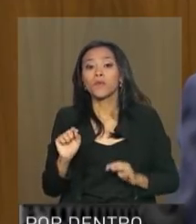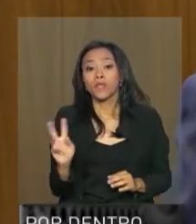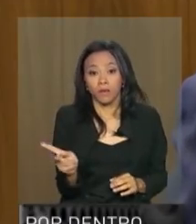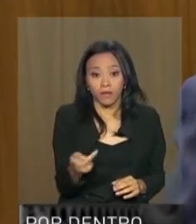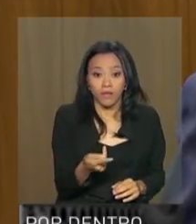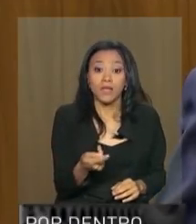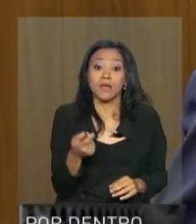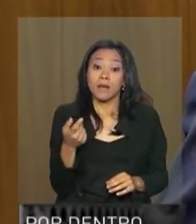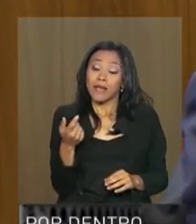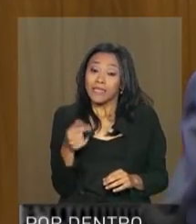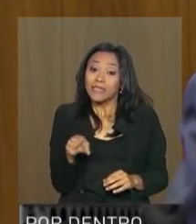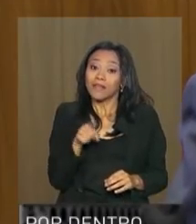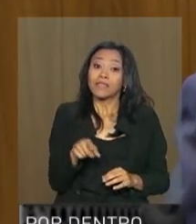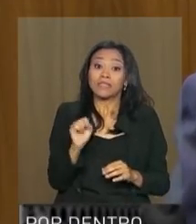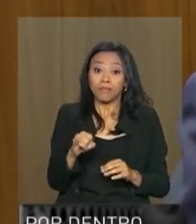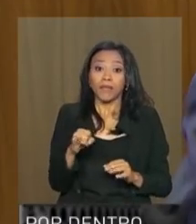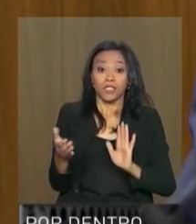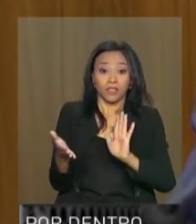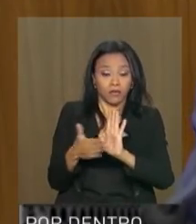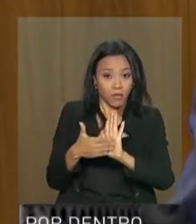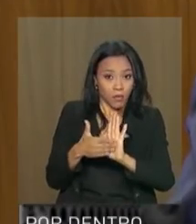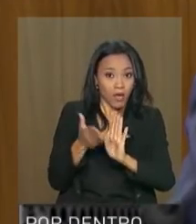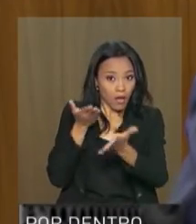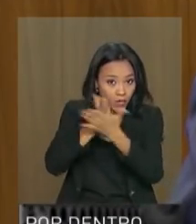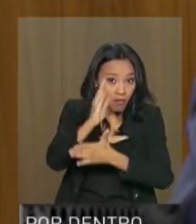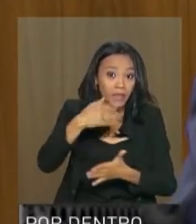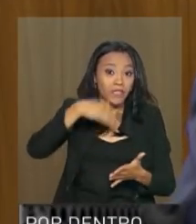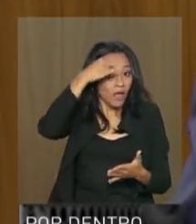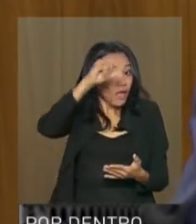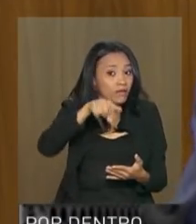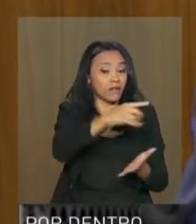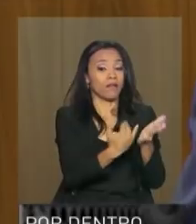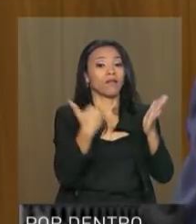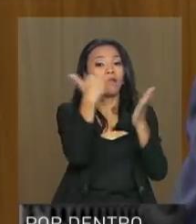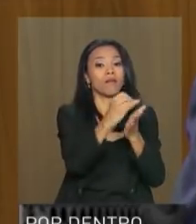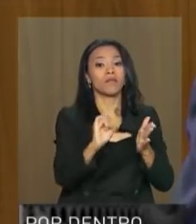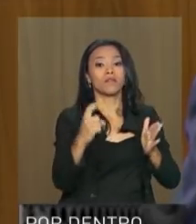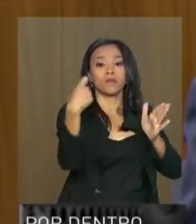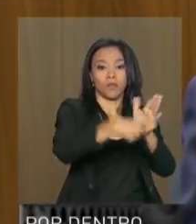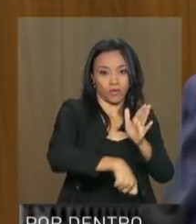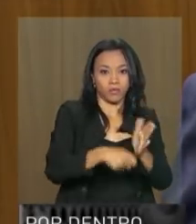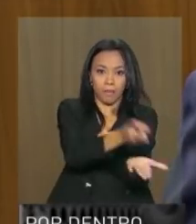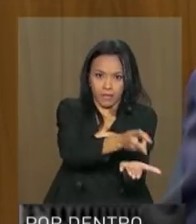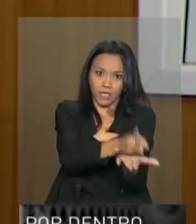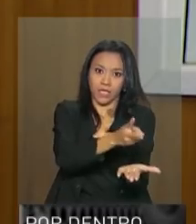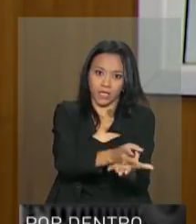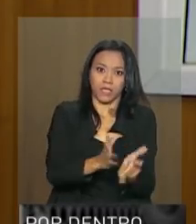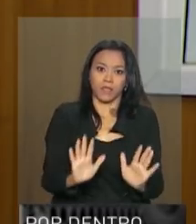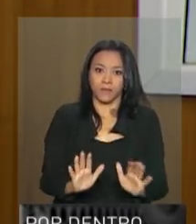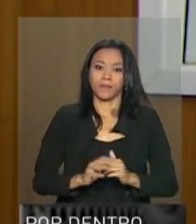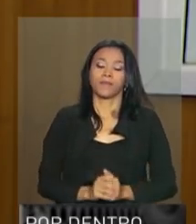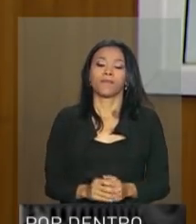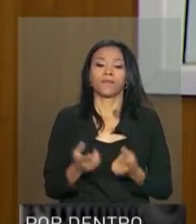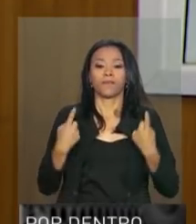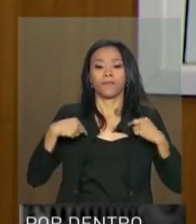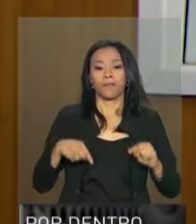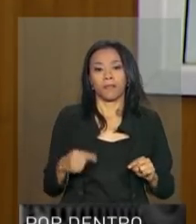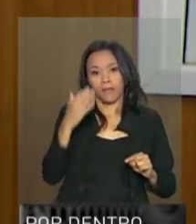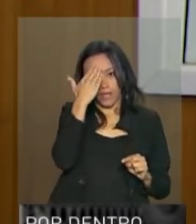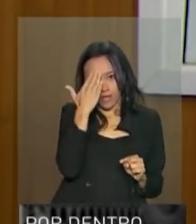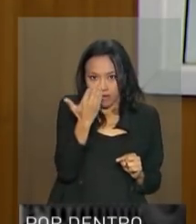de elevação da carga tributária no Brasil, que já é bastante elevada. Então, se mantém os tributos tal como são hoje. Agradeço a participação da